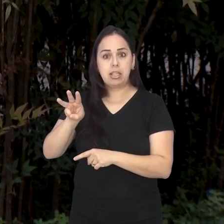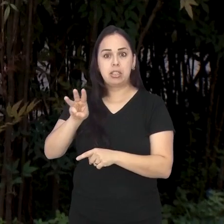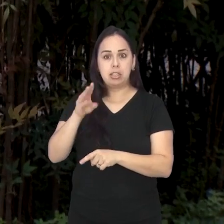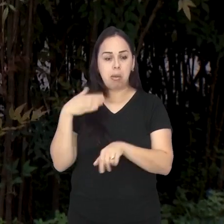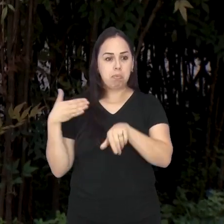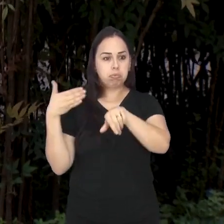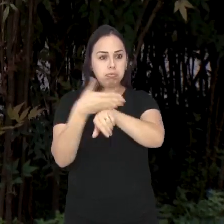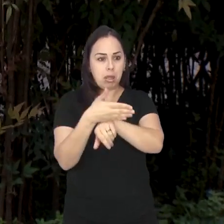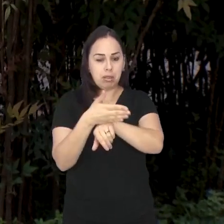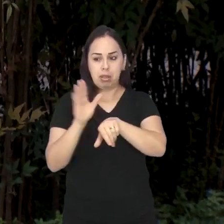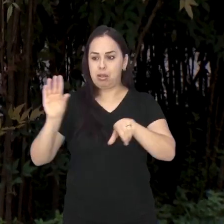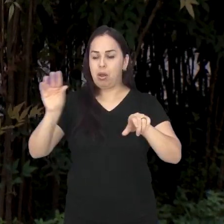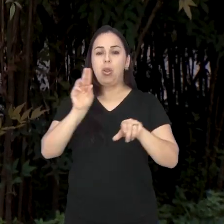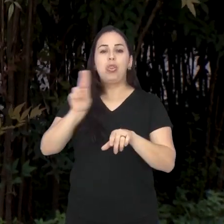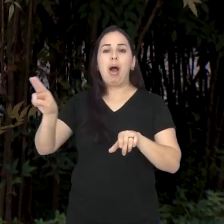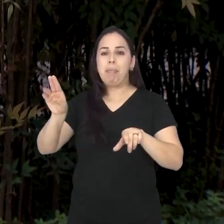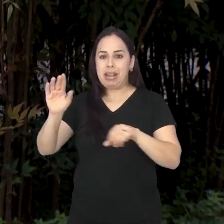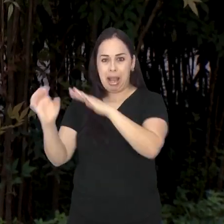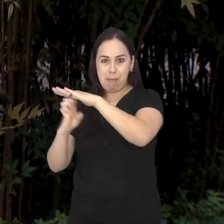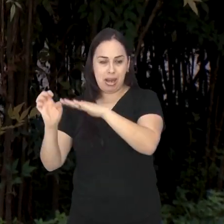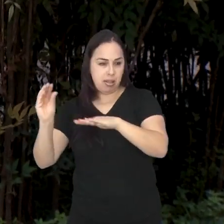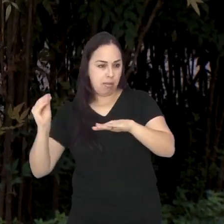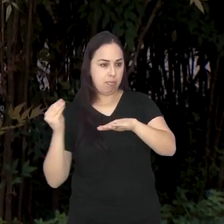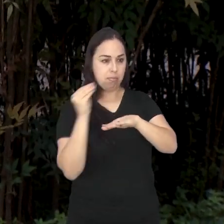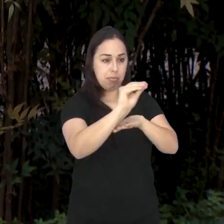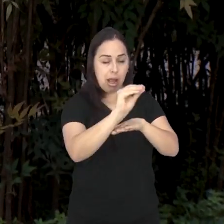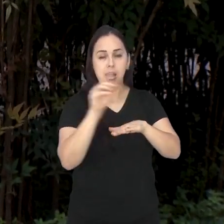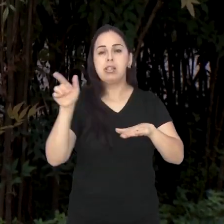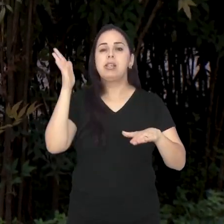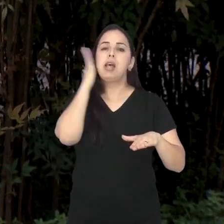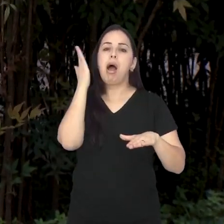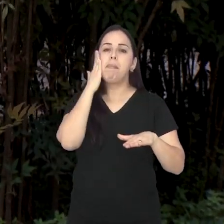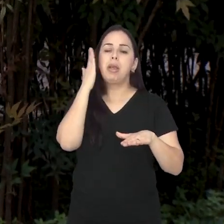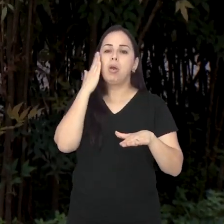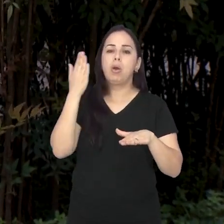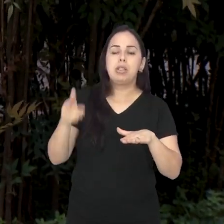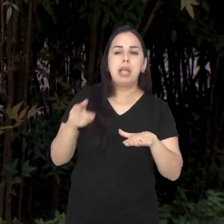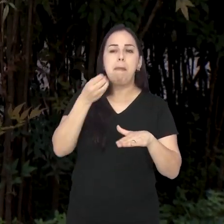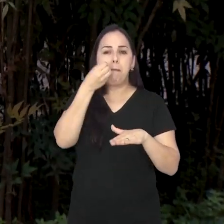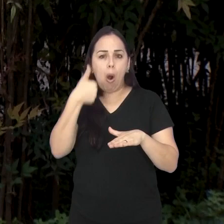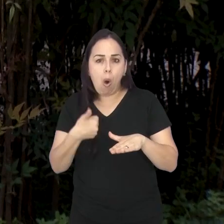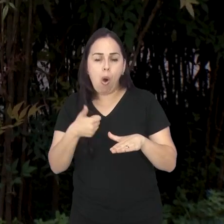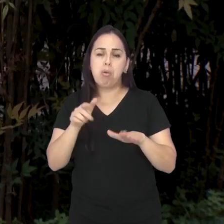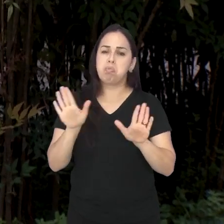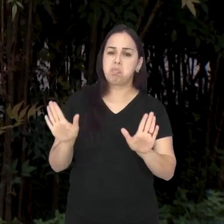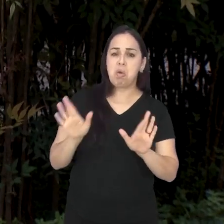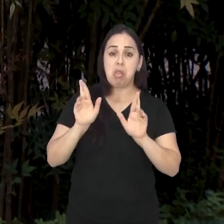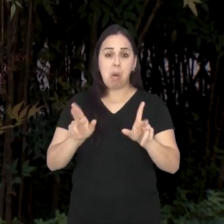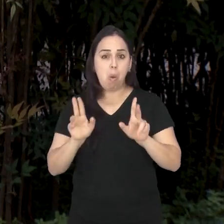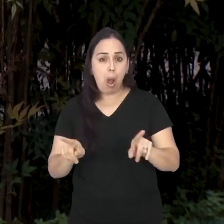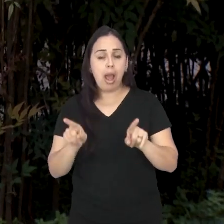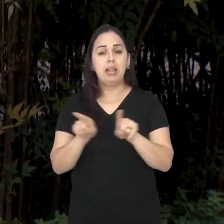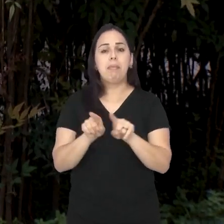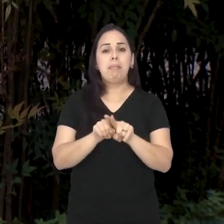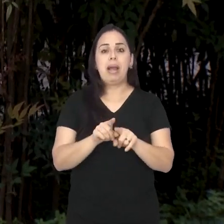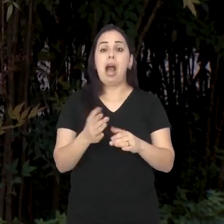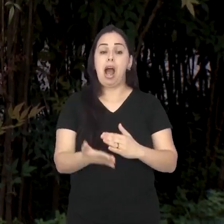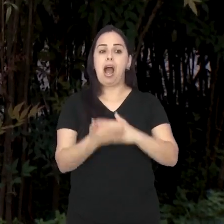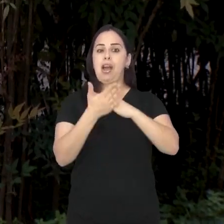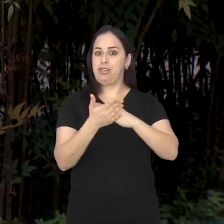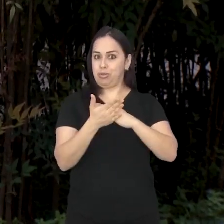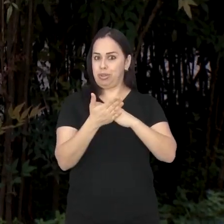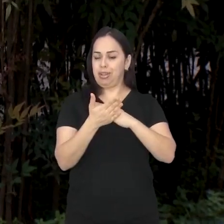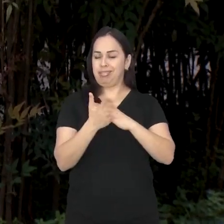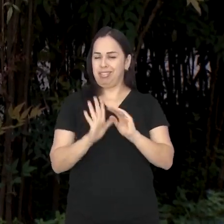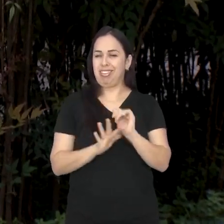sites especializados onde você pode jogar o nome da empresa e você descobre, né, a precedência dela, se ela é idônea, então isso ajuda bastante